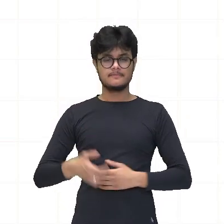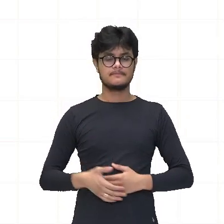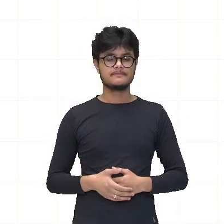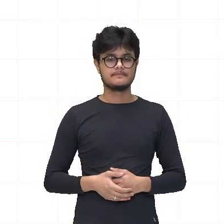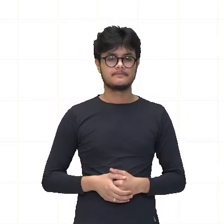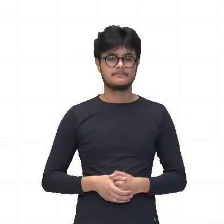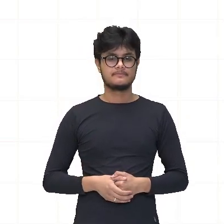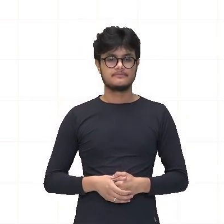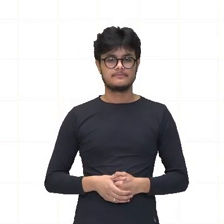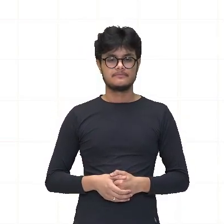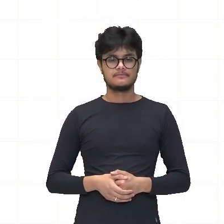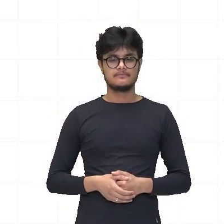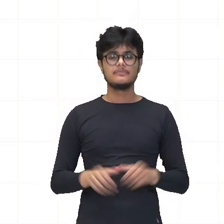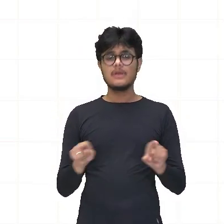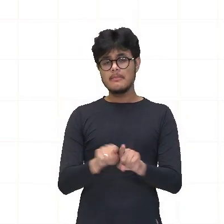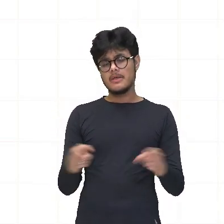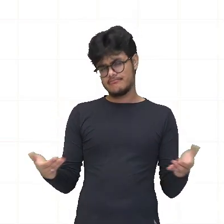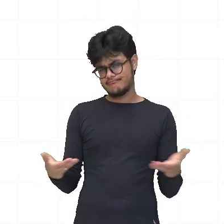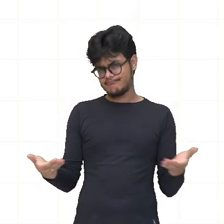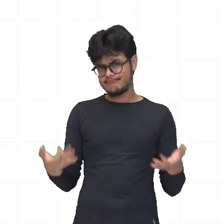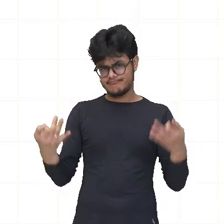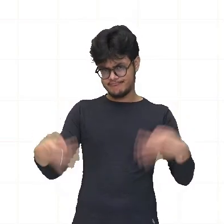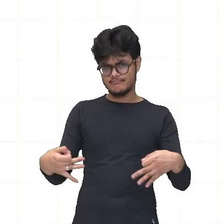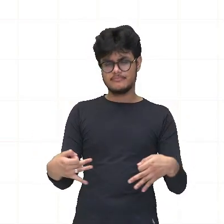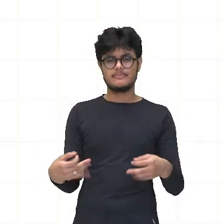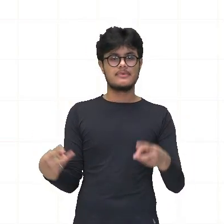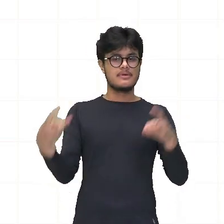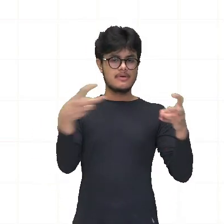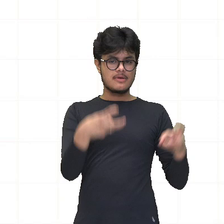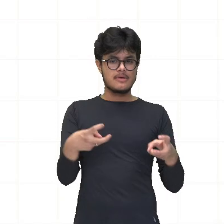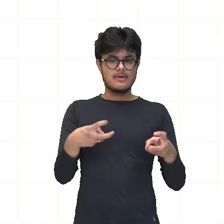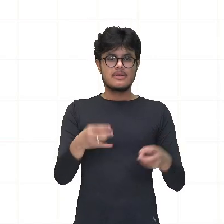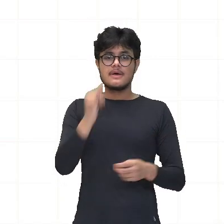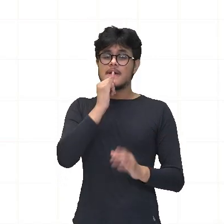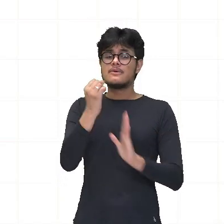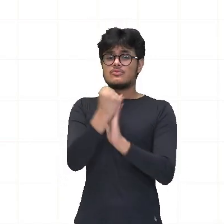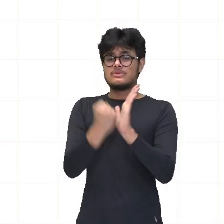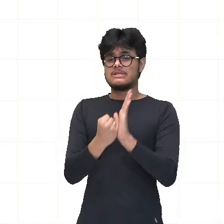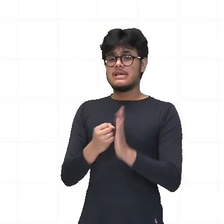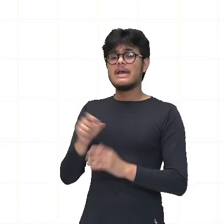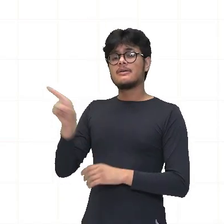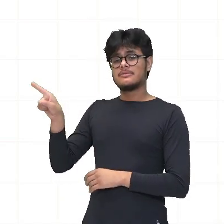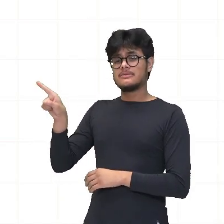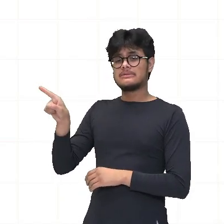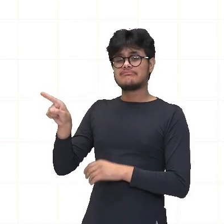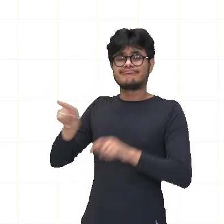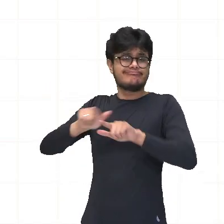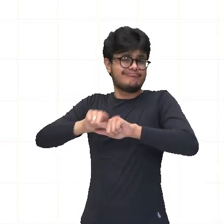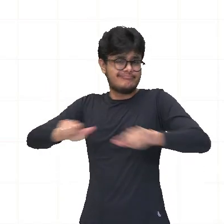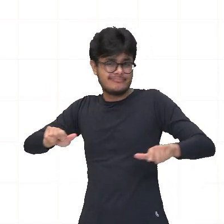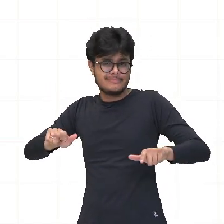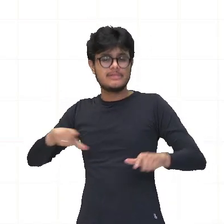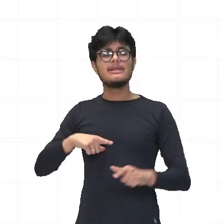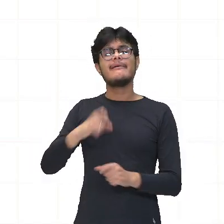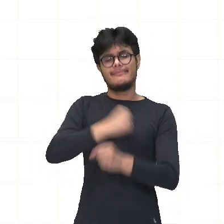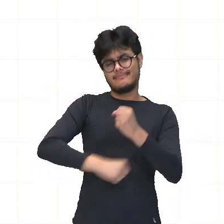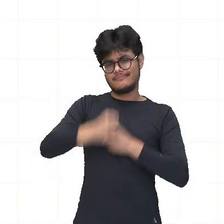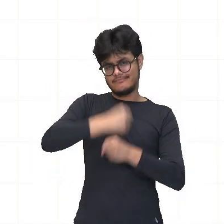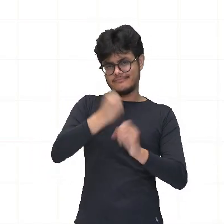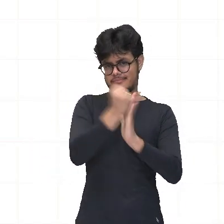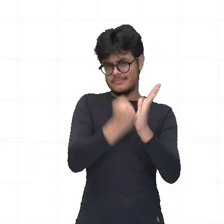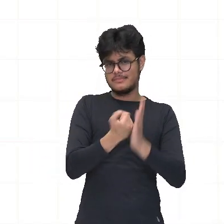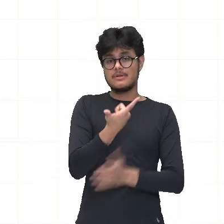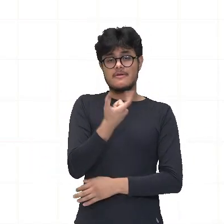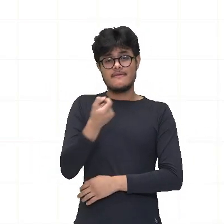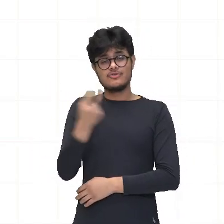mesmo atualmente a gente consegue observar. Por isso que a gente colocou aí os séculos em branco, então a gente tem aí esses fluxos